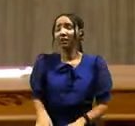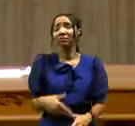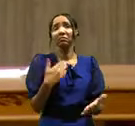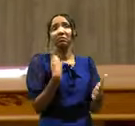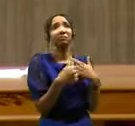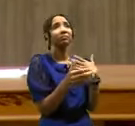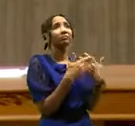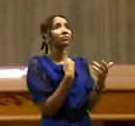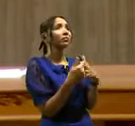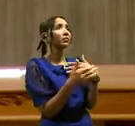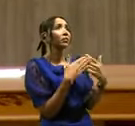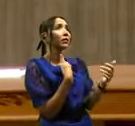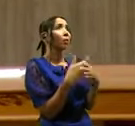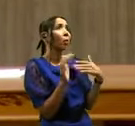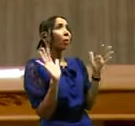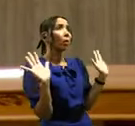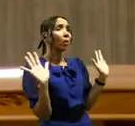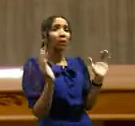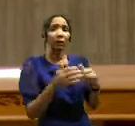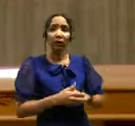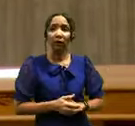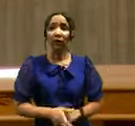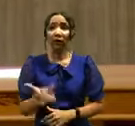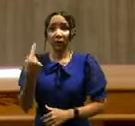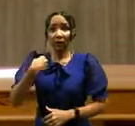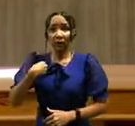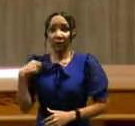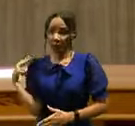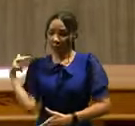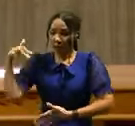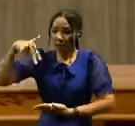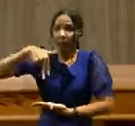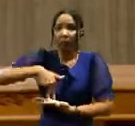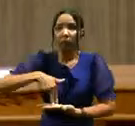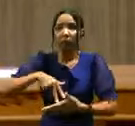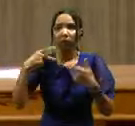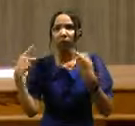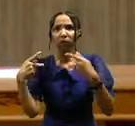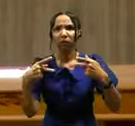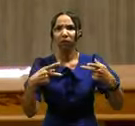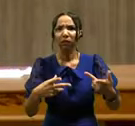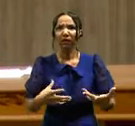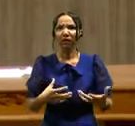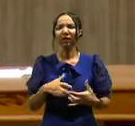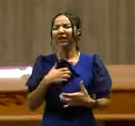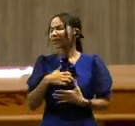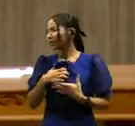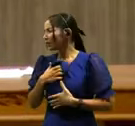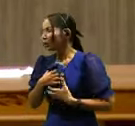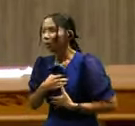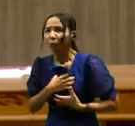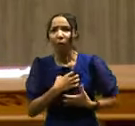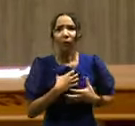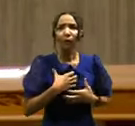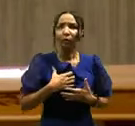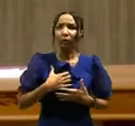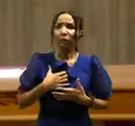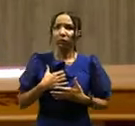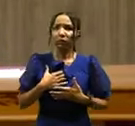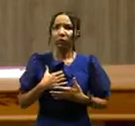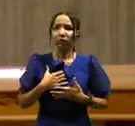fez e às vezes eu que estou aqui pregando eu me incomodo com isso nós os senhores se